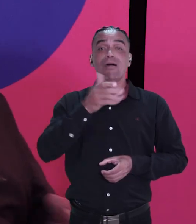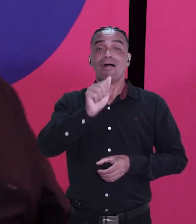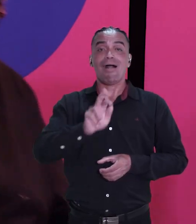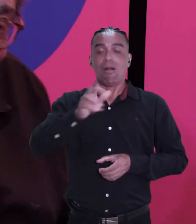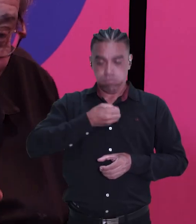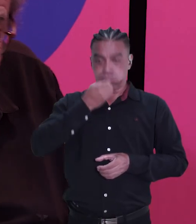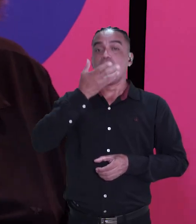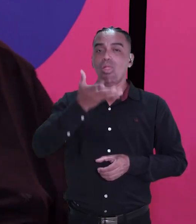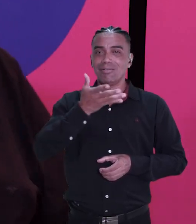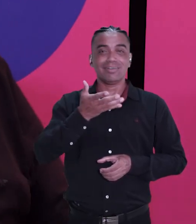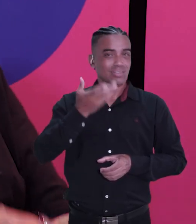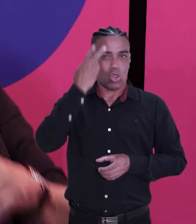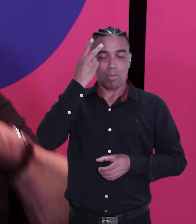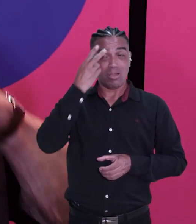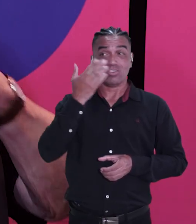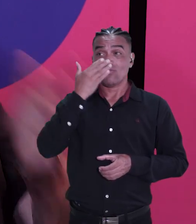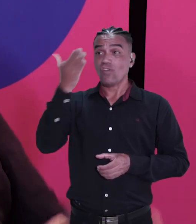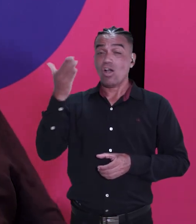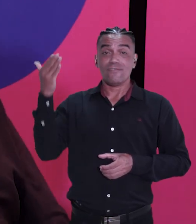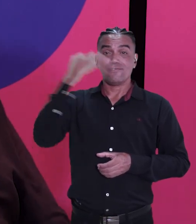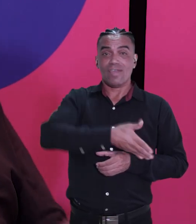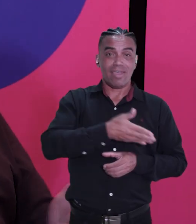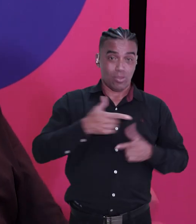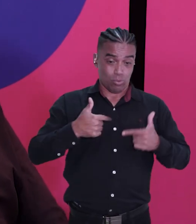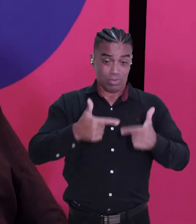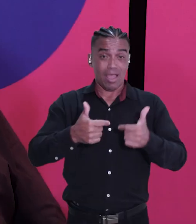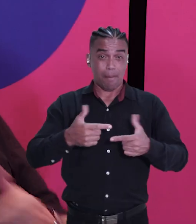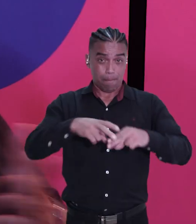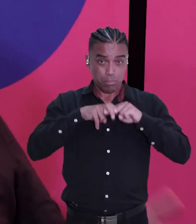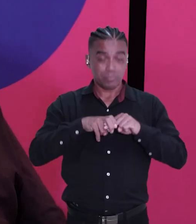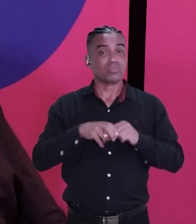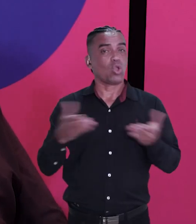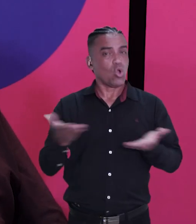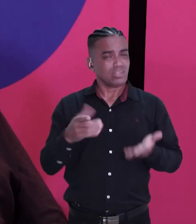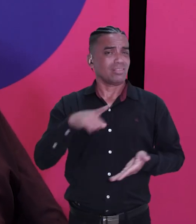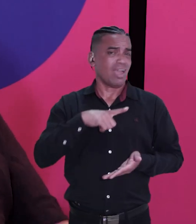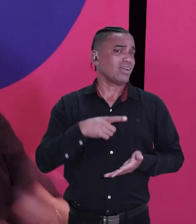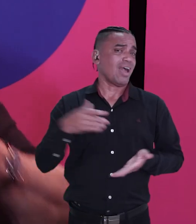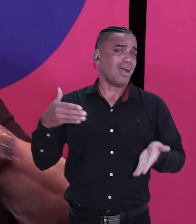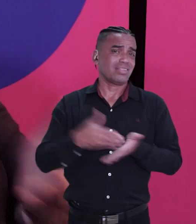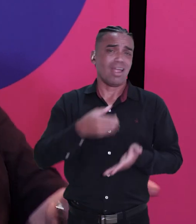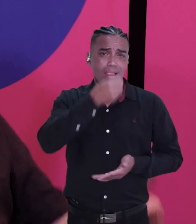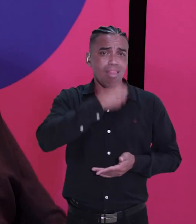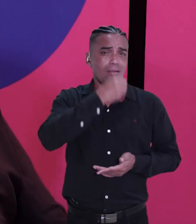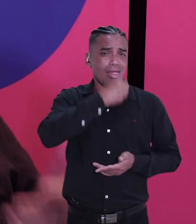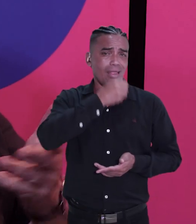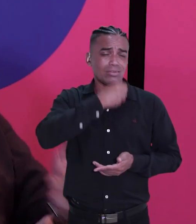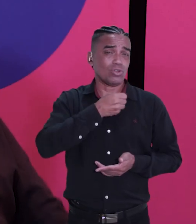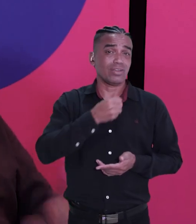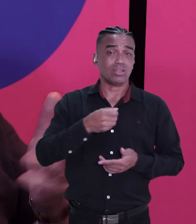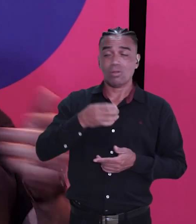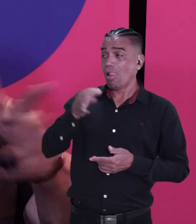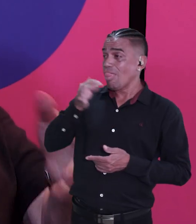Ou seja, a gente deve. Então, os que vieram de fora para cá na guerra, muita coisa que nós temos hoje. Até o sorvete, né? Que bom,